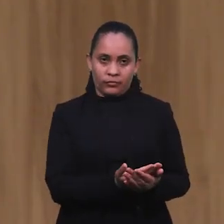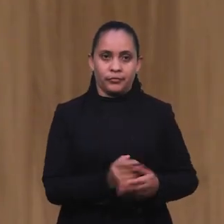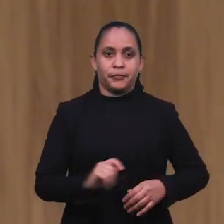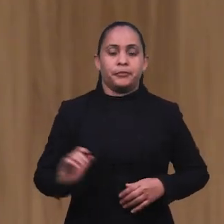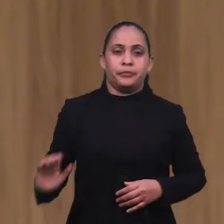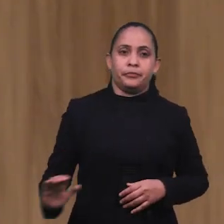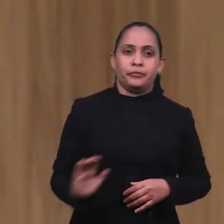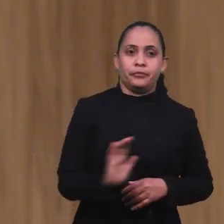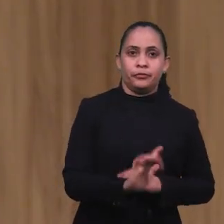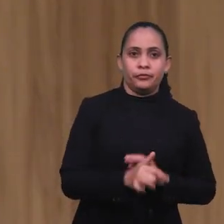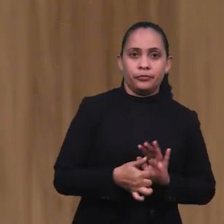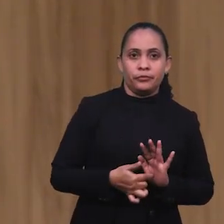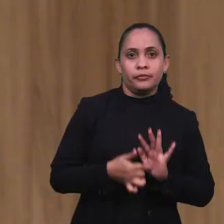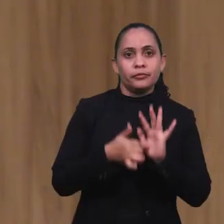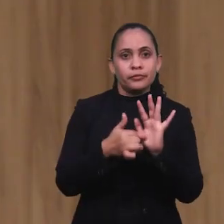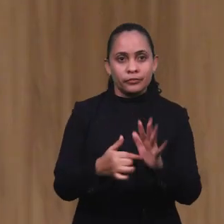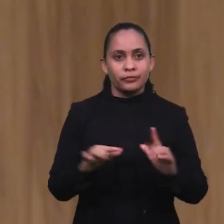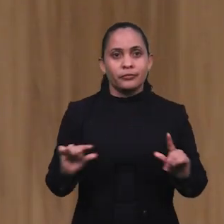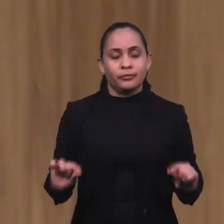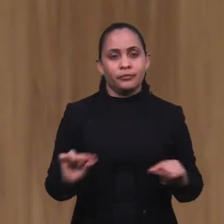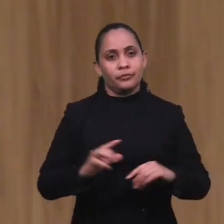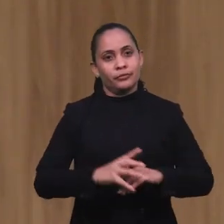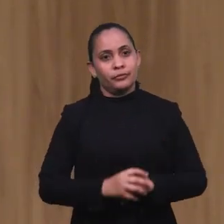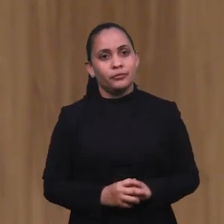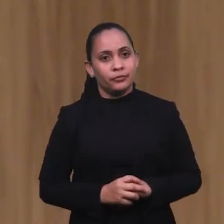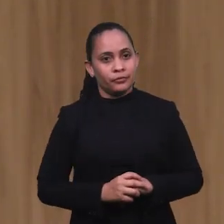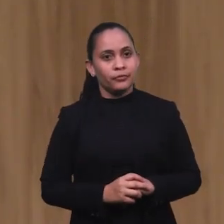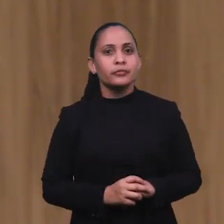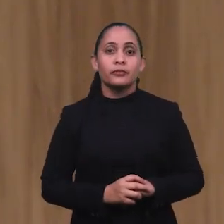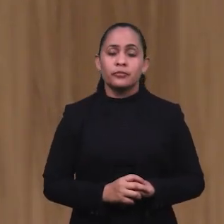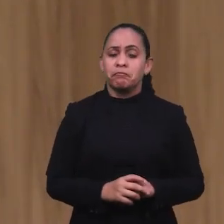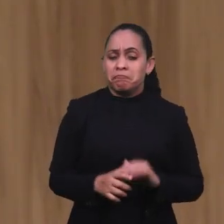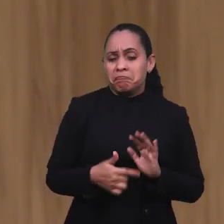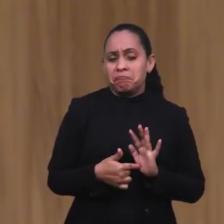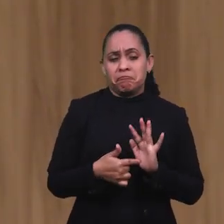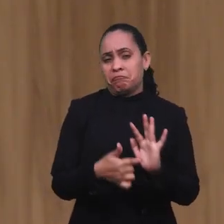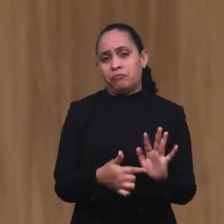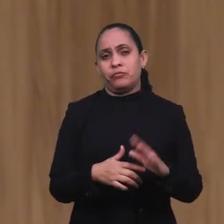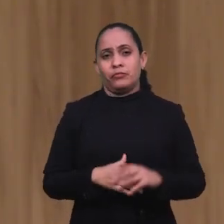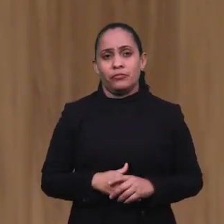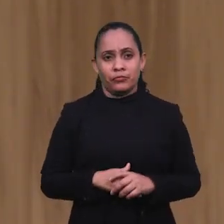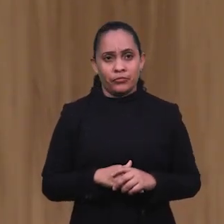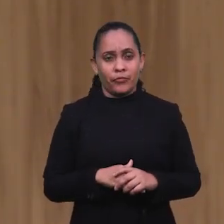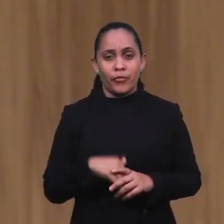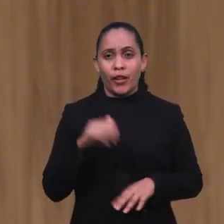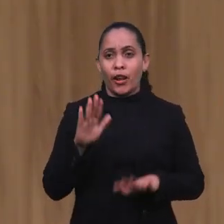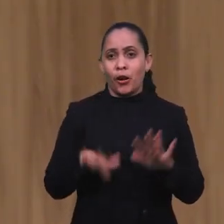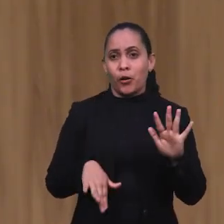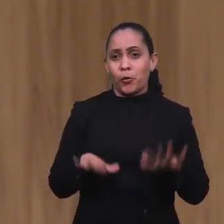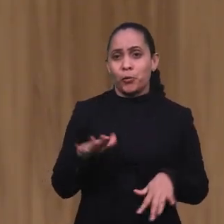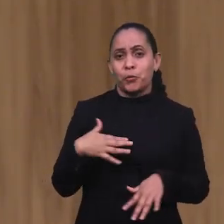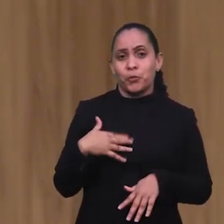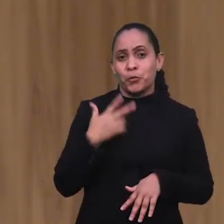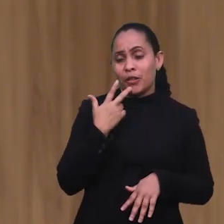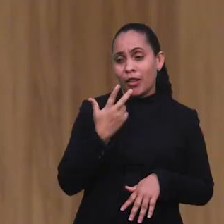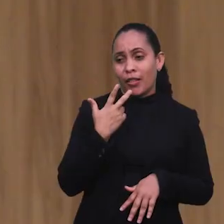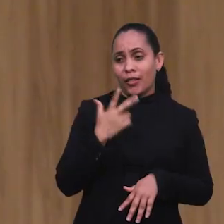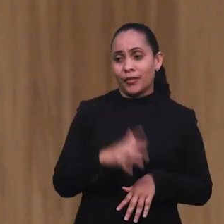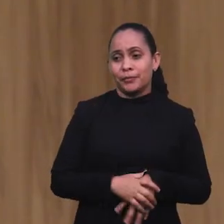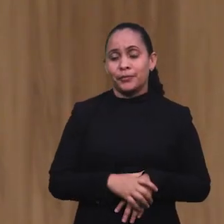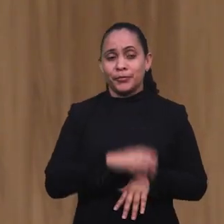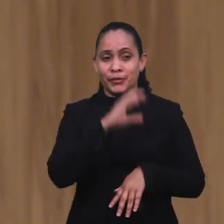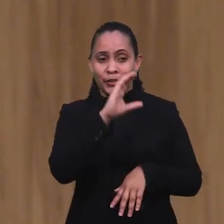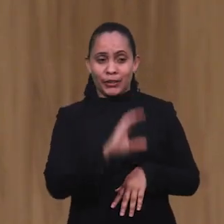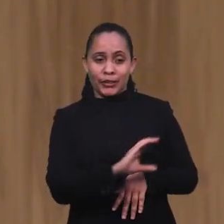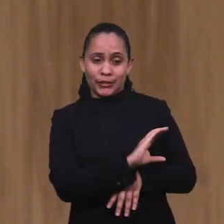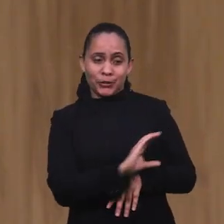que é muito forte no catolicismo e dá muitas polêmicas, alguns apologetas